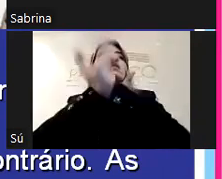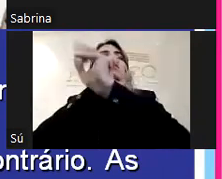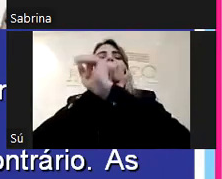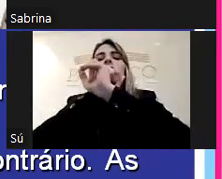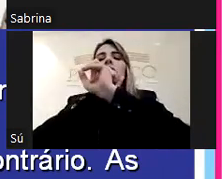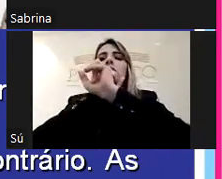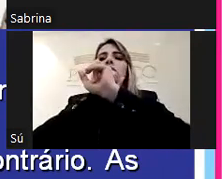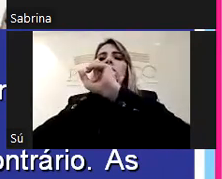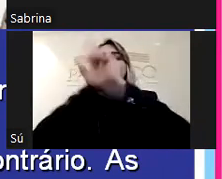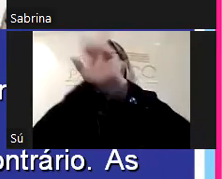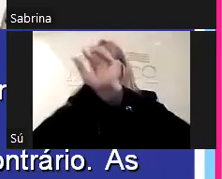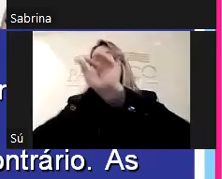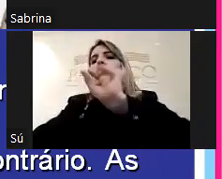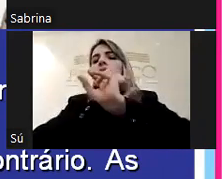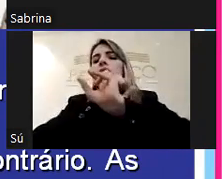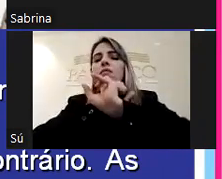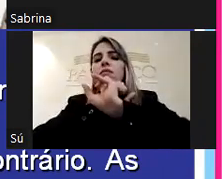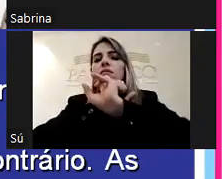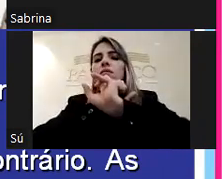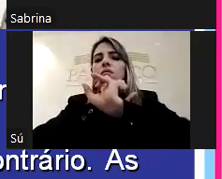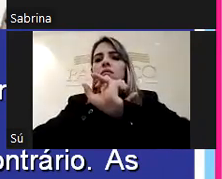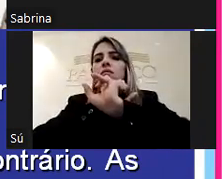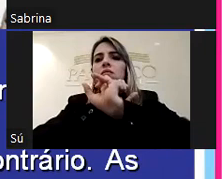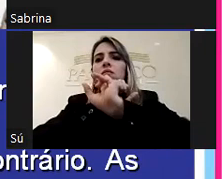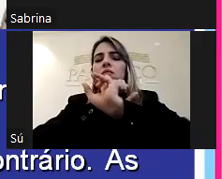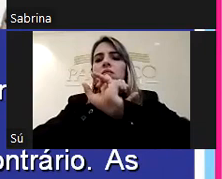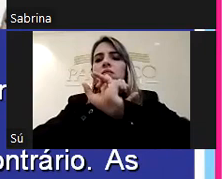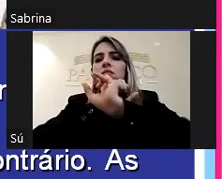que ela sente, a pré-menstruação, a pós-menstruação e assim por diante.